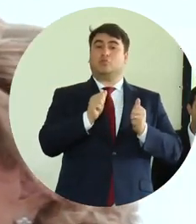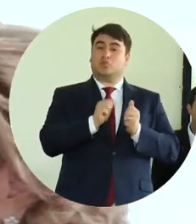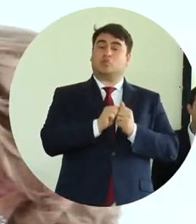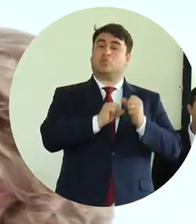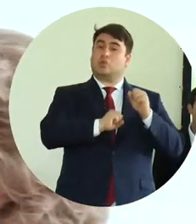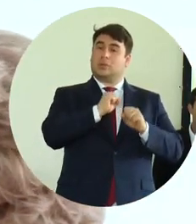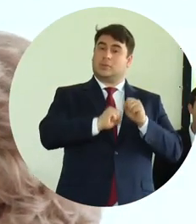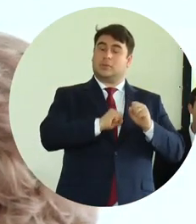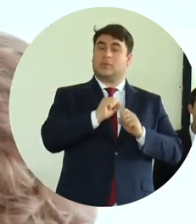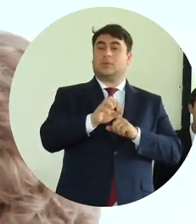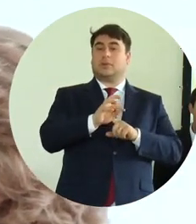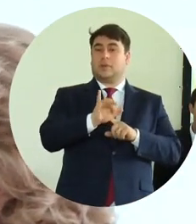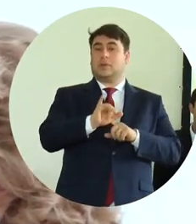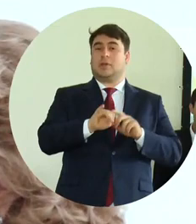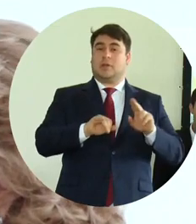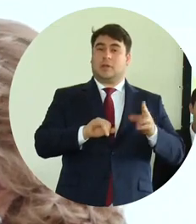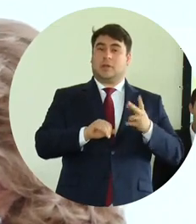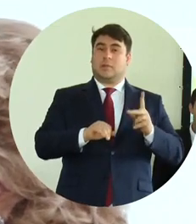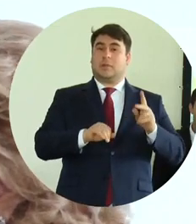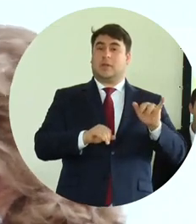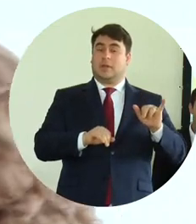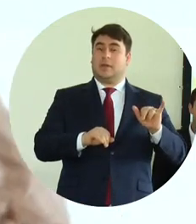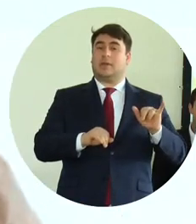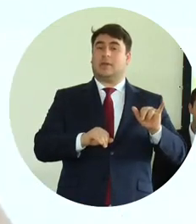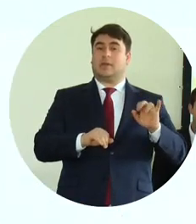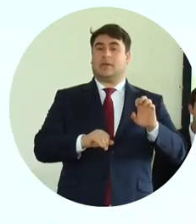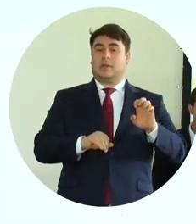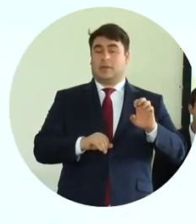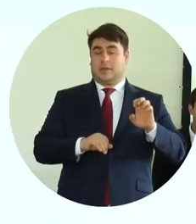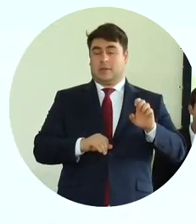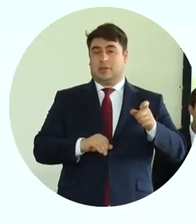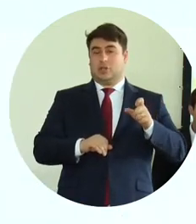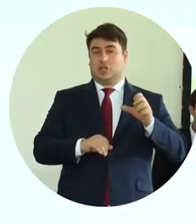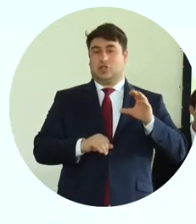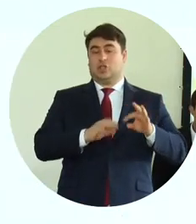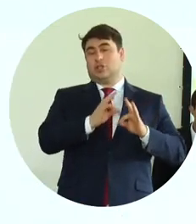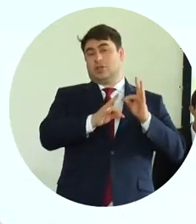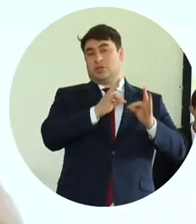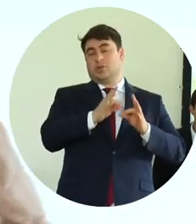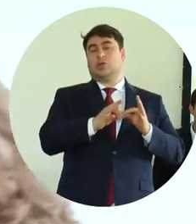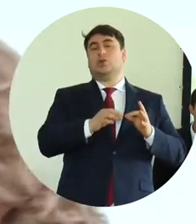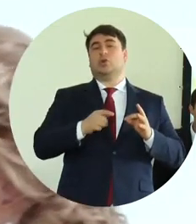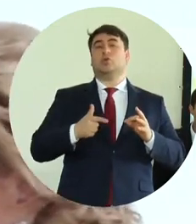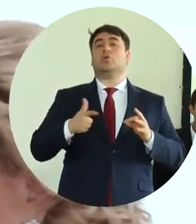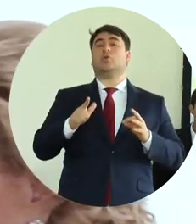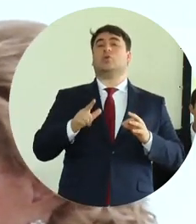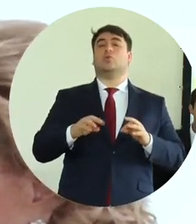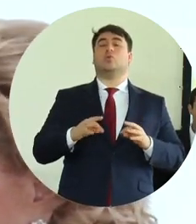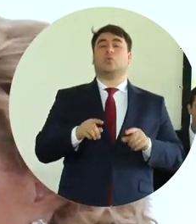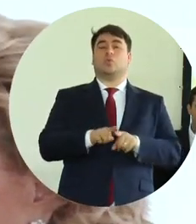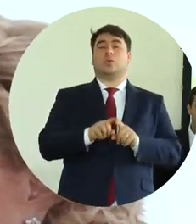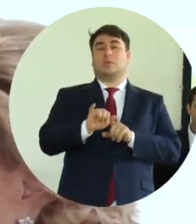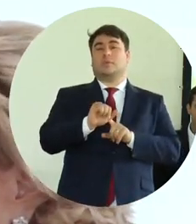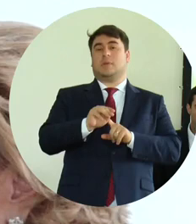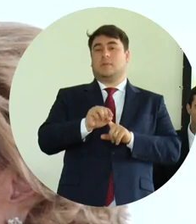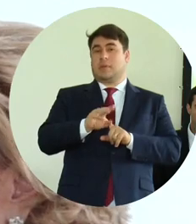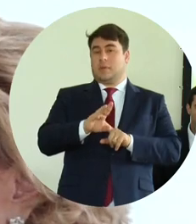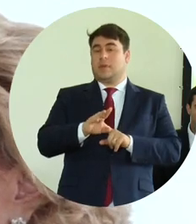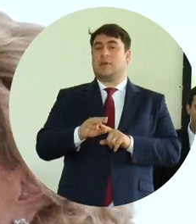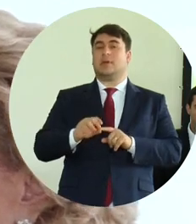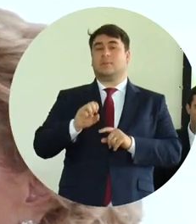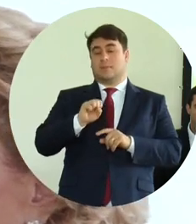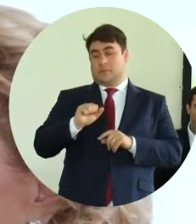as empresas de TI, HP Inc., DXC Technology, TouchTorx, IBM,